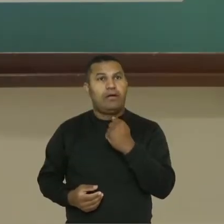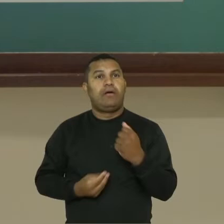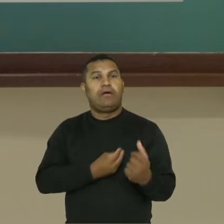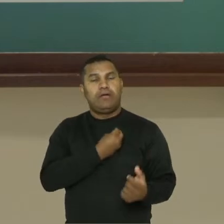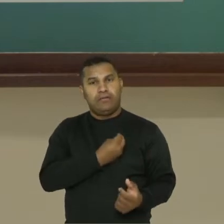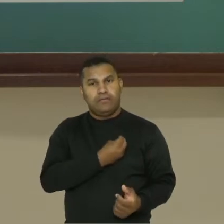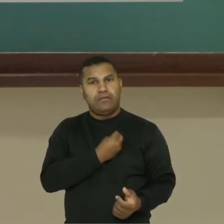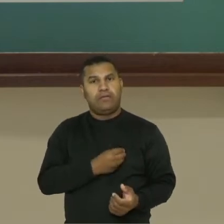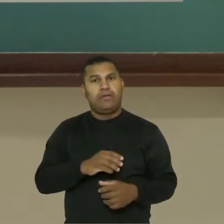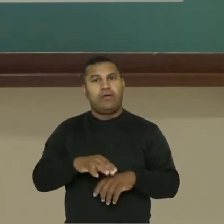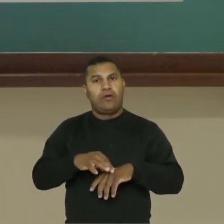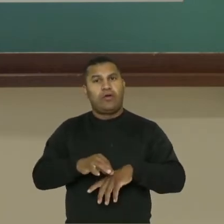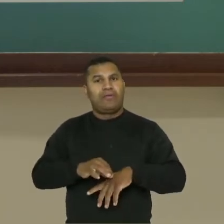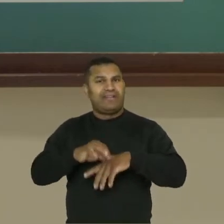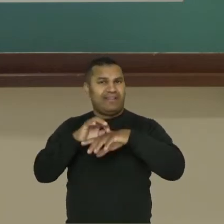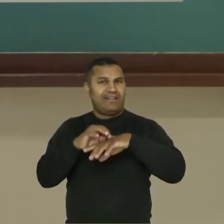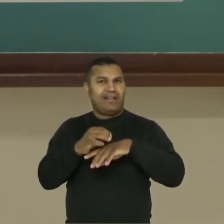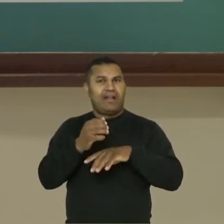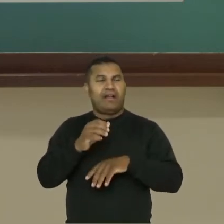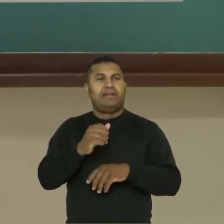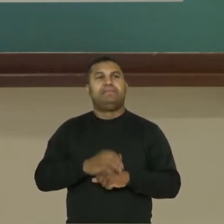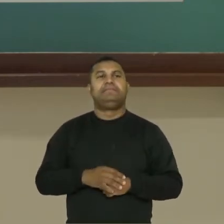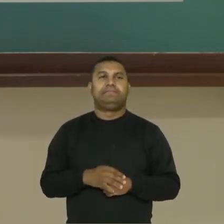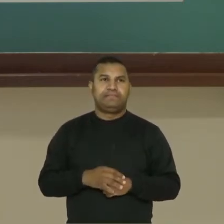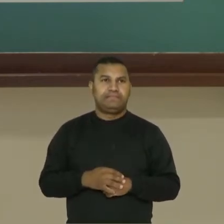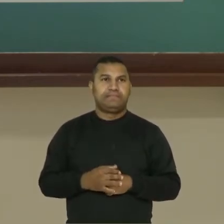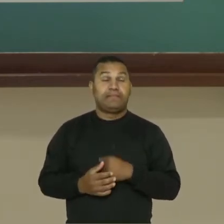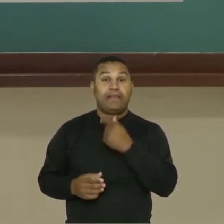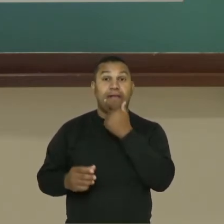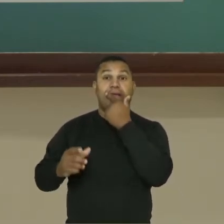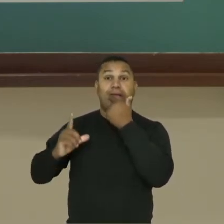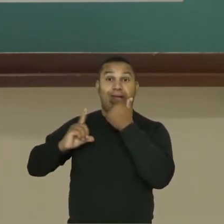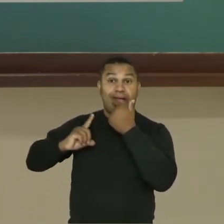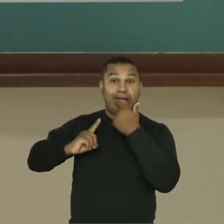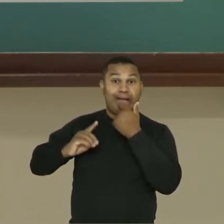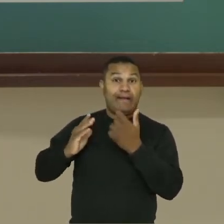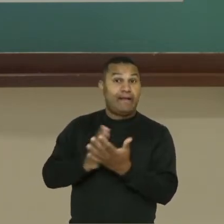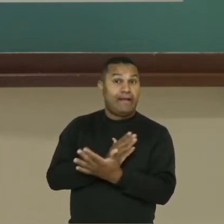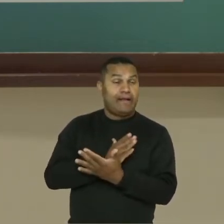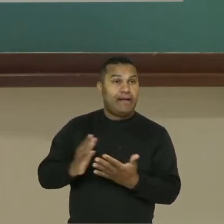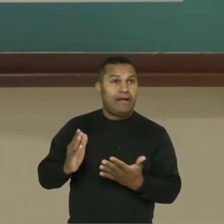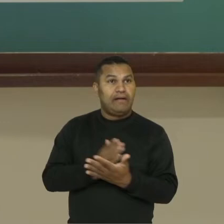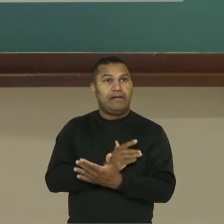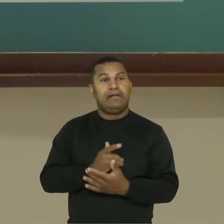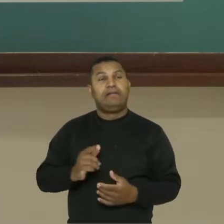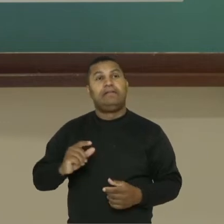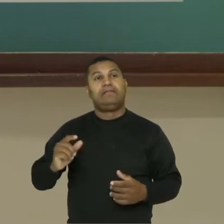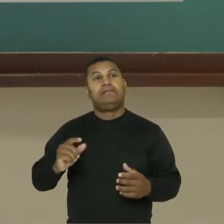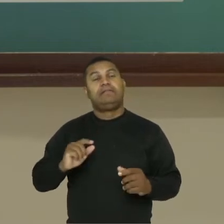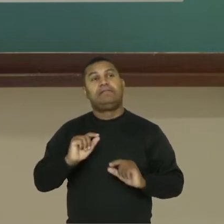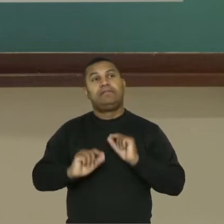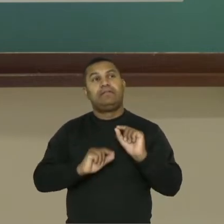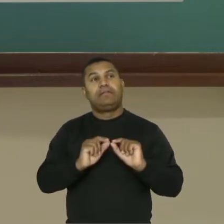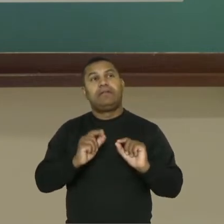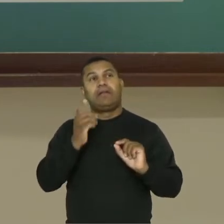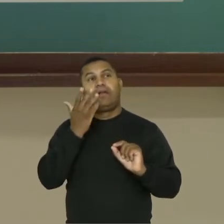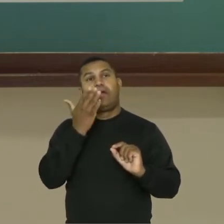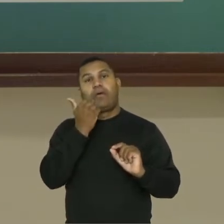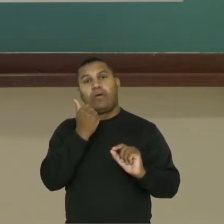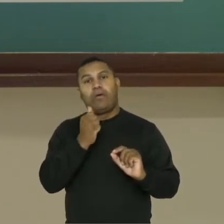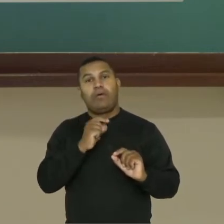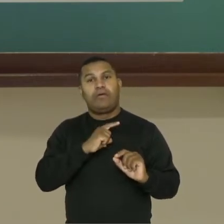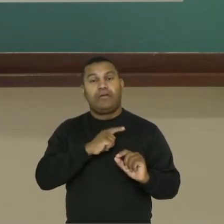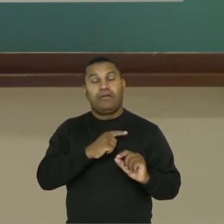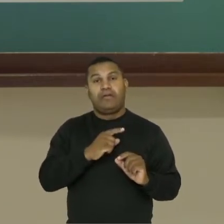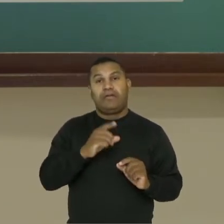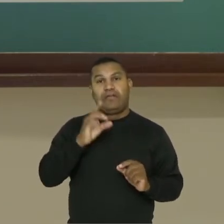pode chamar de carnívoros, consumidores ali gerais. Existem organismos que se alimentam tanto de vegetais quanto